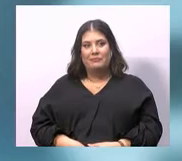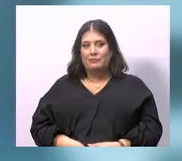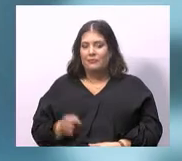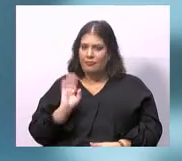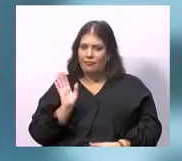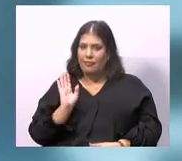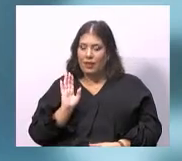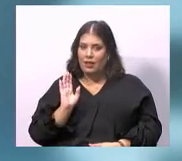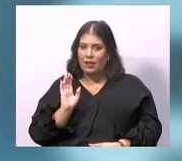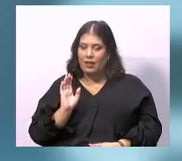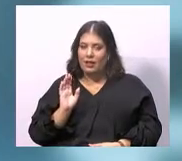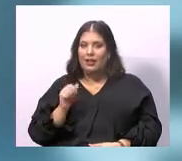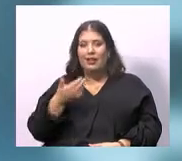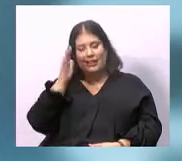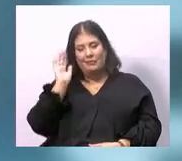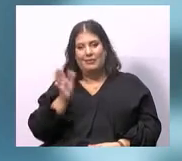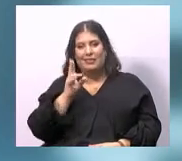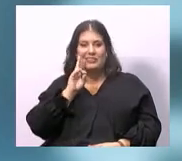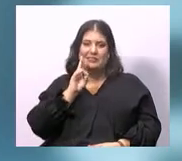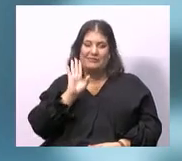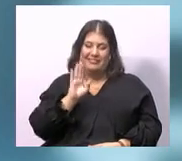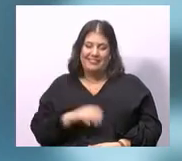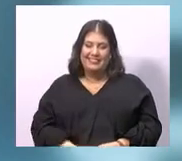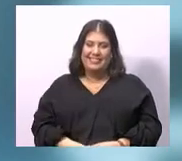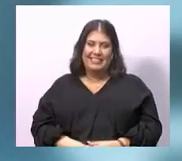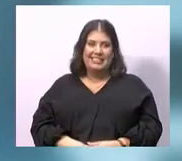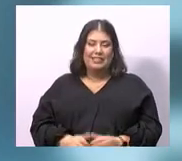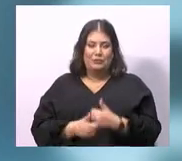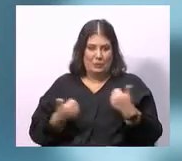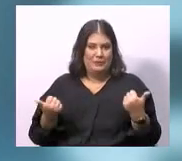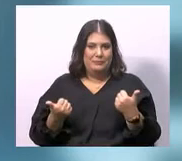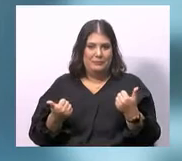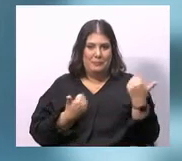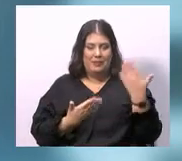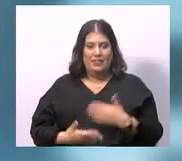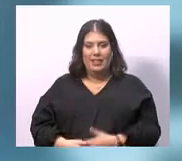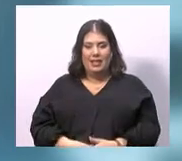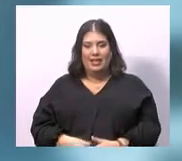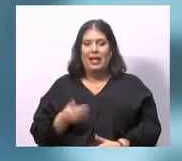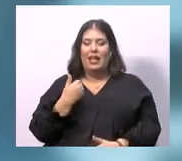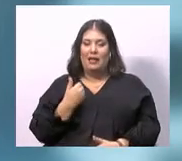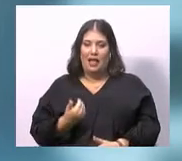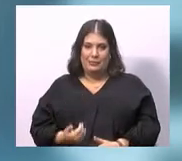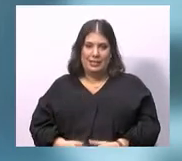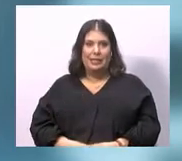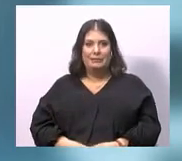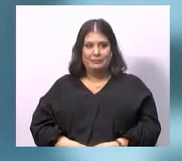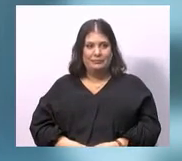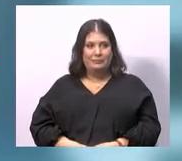Olá, Fátima. Boa tarde, desculpe. Muito boa tarde, como está? Bem-vinda. Muito